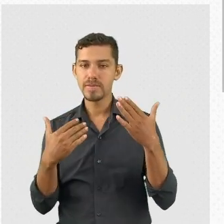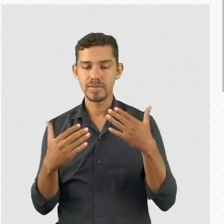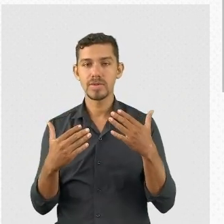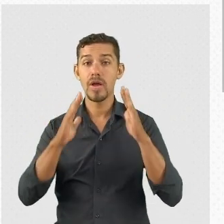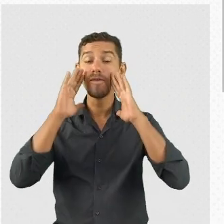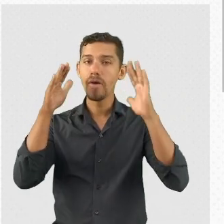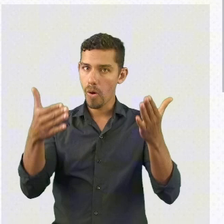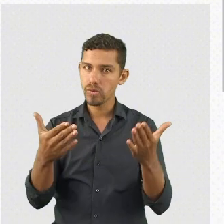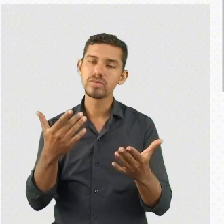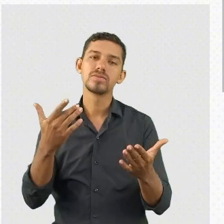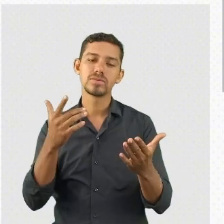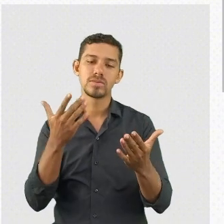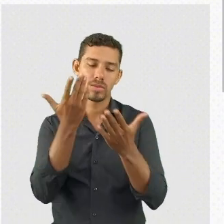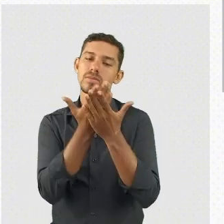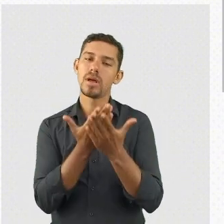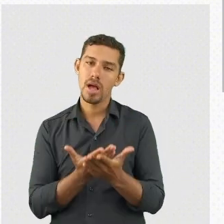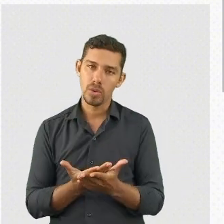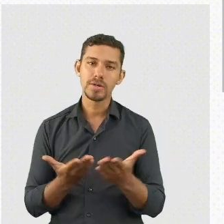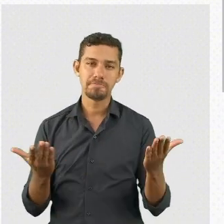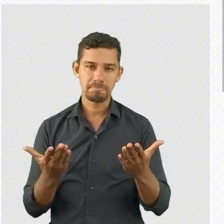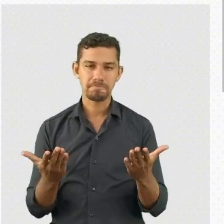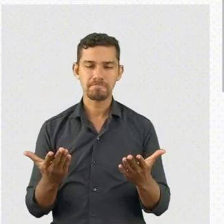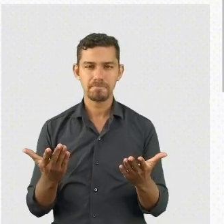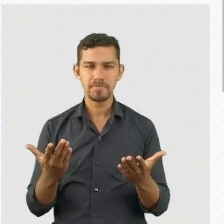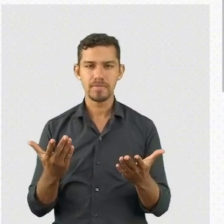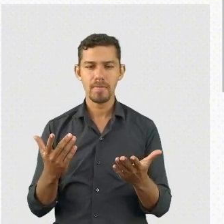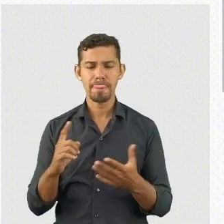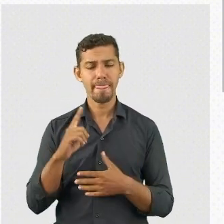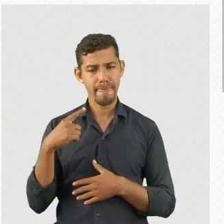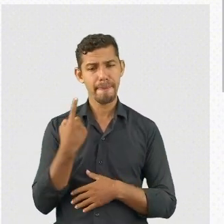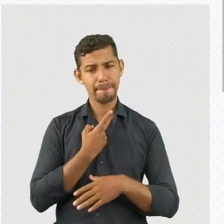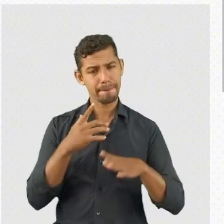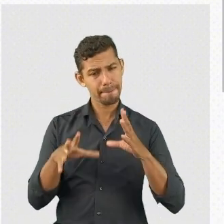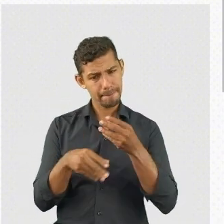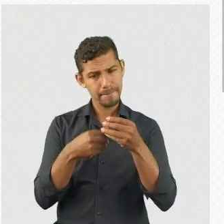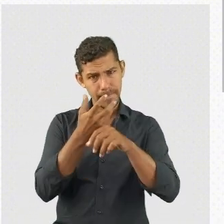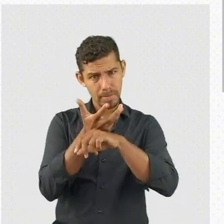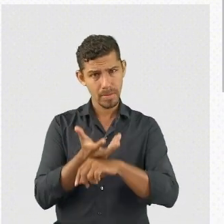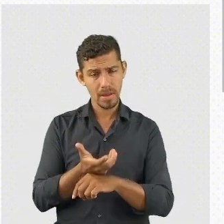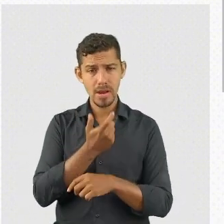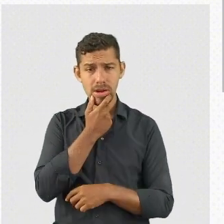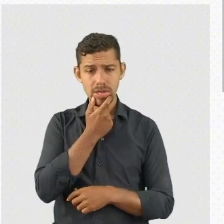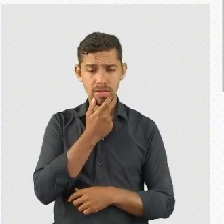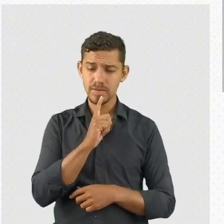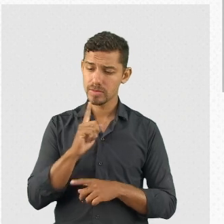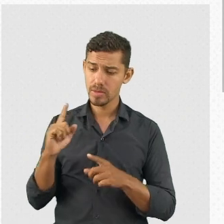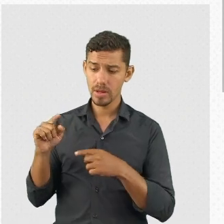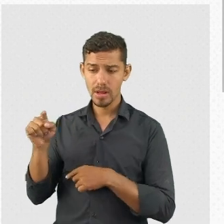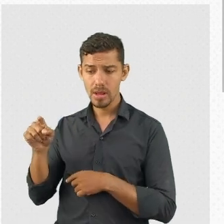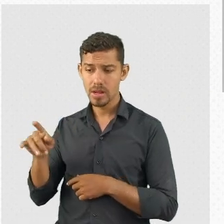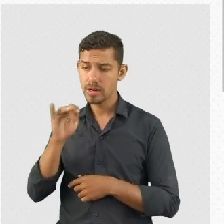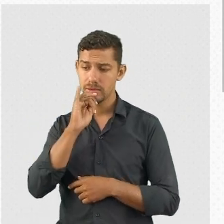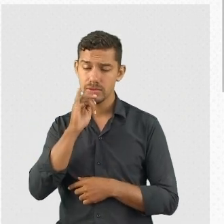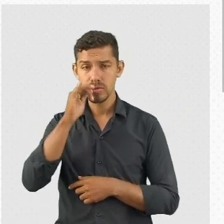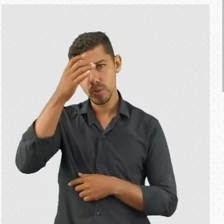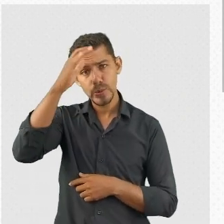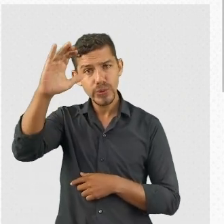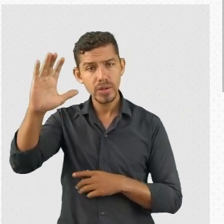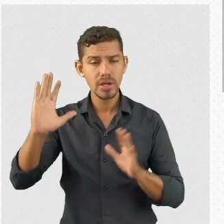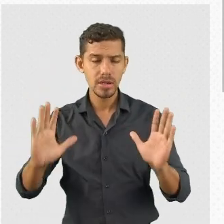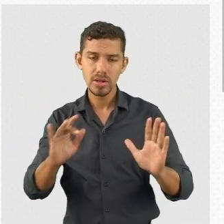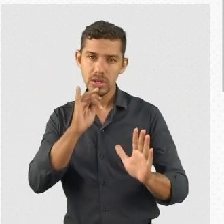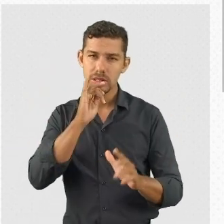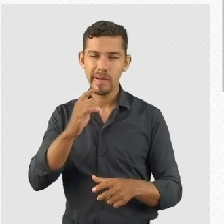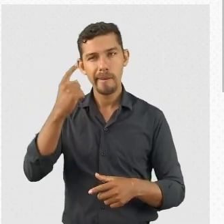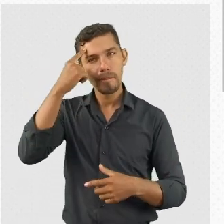foco aqui da nossa aula, do nosso componente curricular, com a relação do idioma com cultura. Então, quando